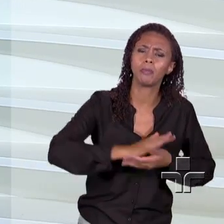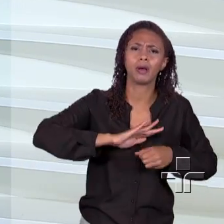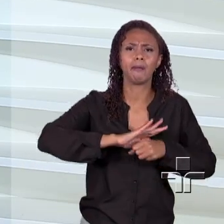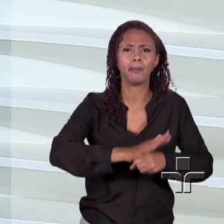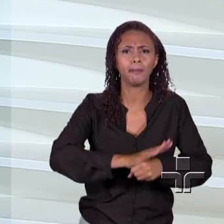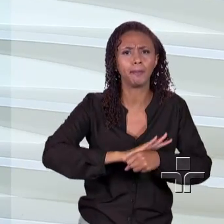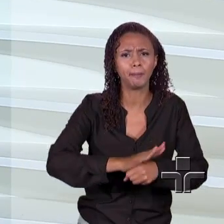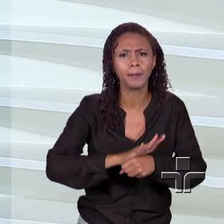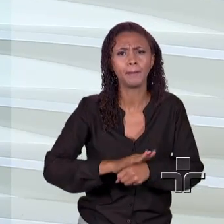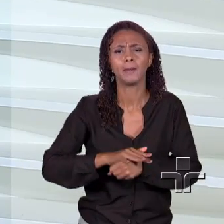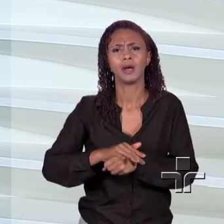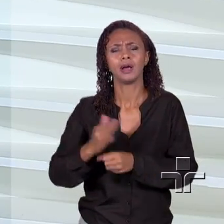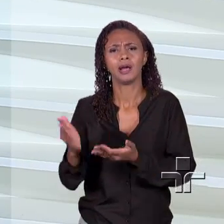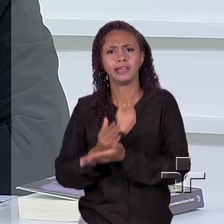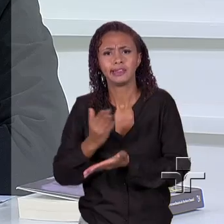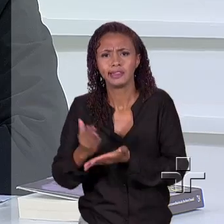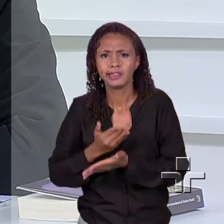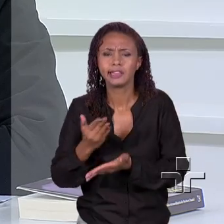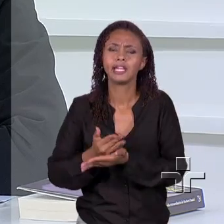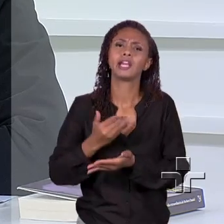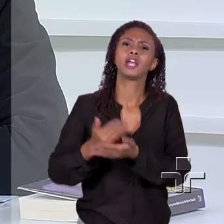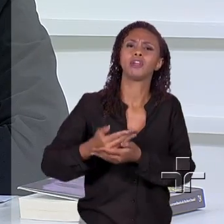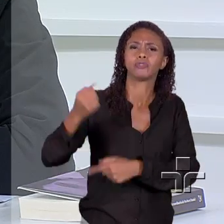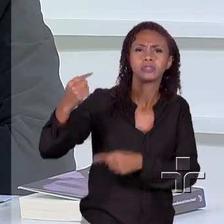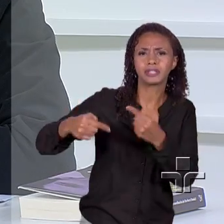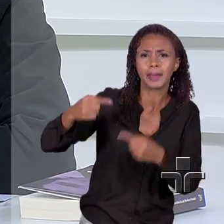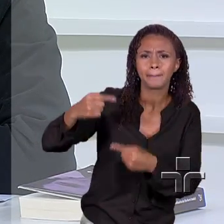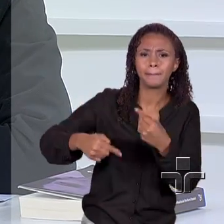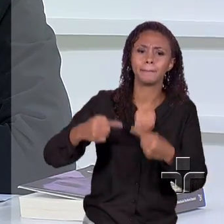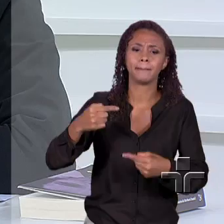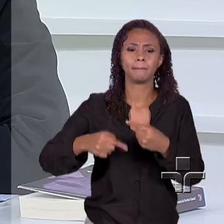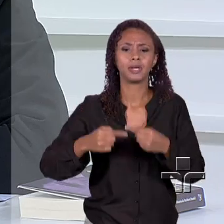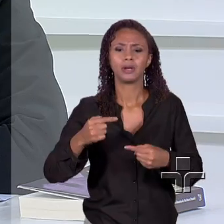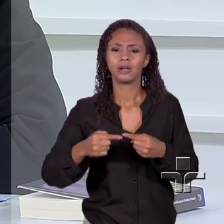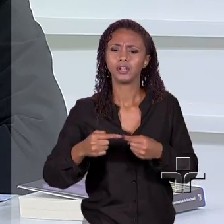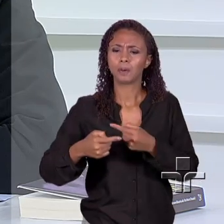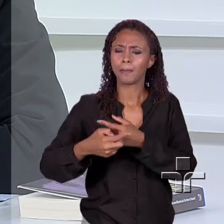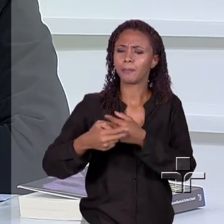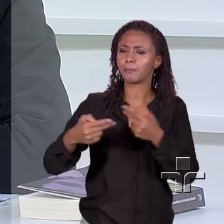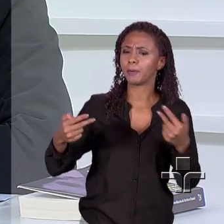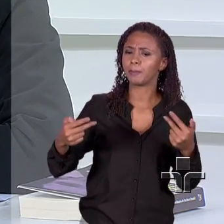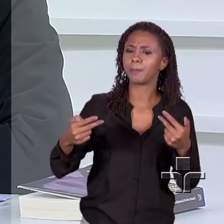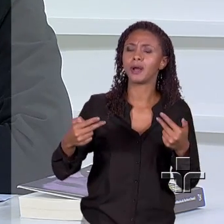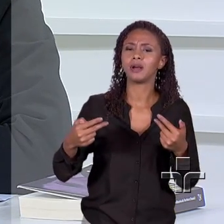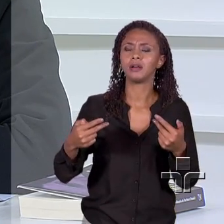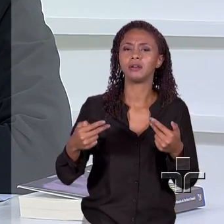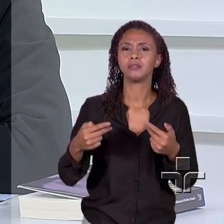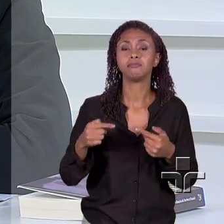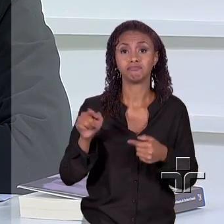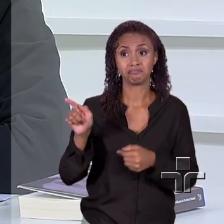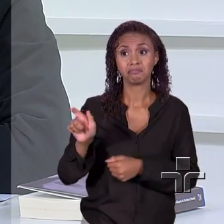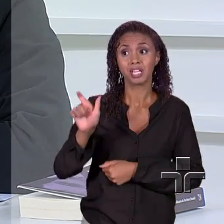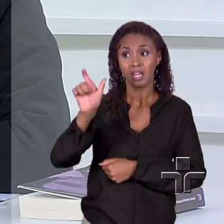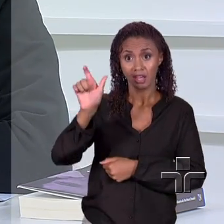acompanhei os debates da Comissão da Verdade, e ele é uma figura ausente nesses lugares. Me surpreendeu,